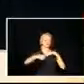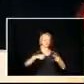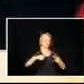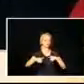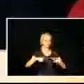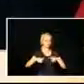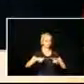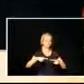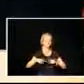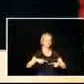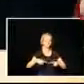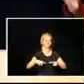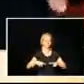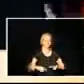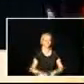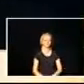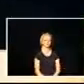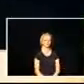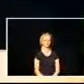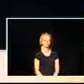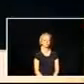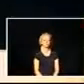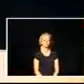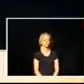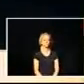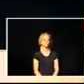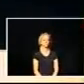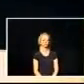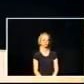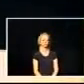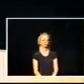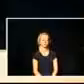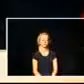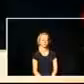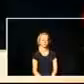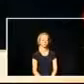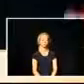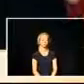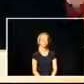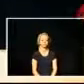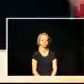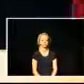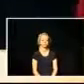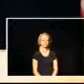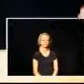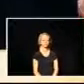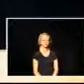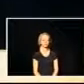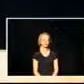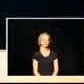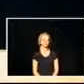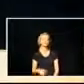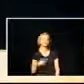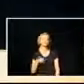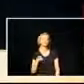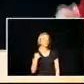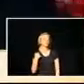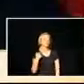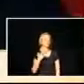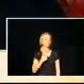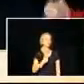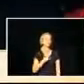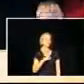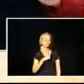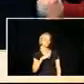realmente todo fragmentado aqui na Câmara Municipal. Nós temos um